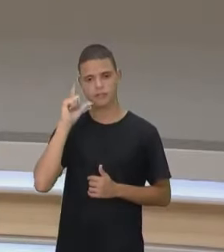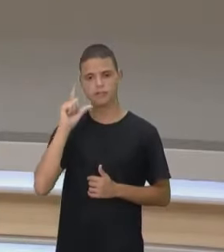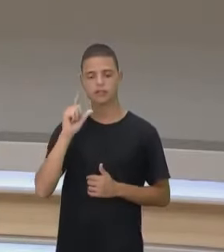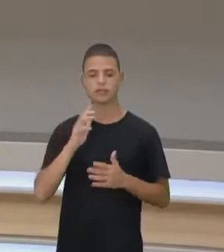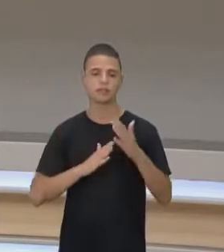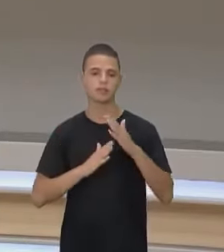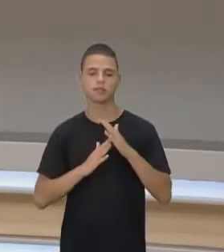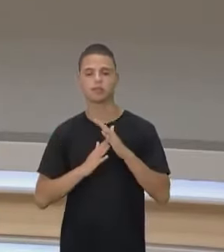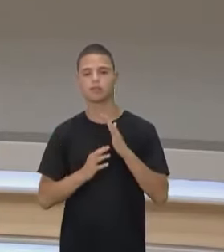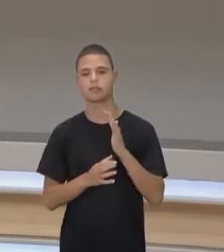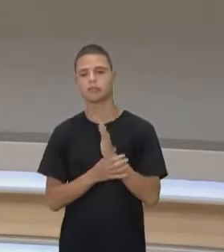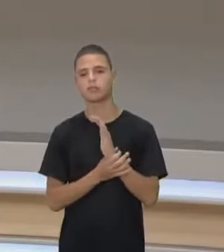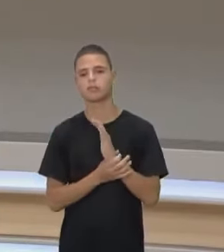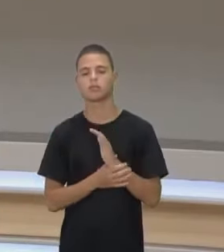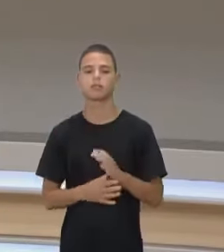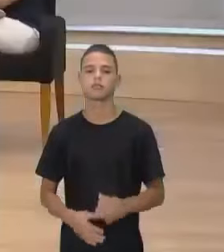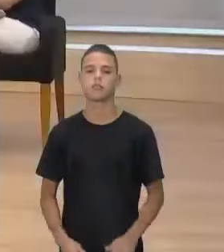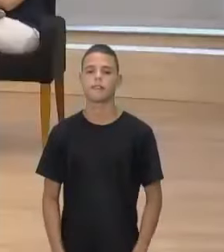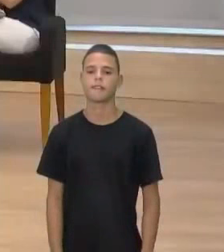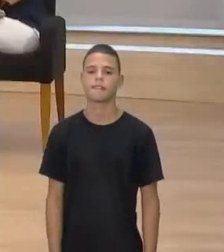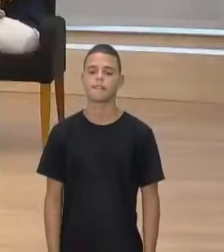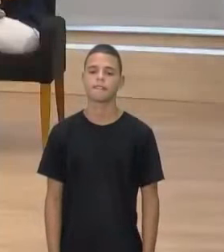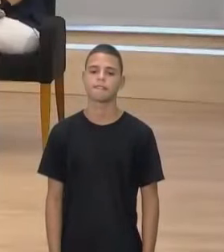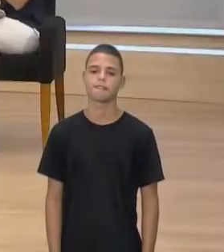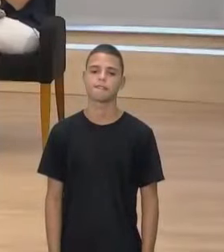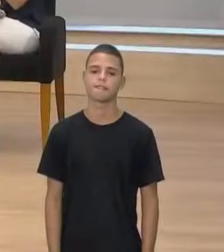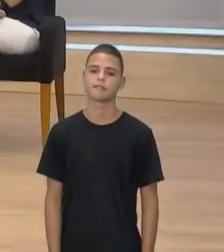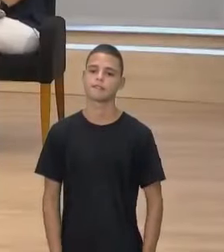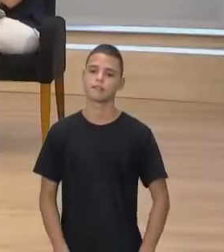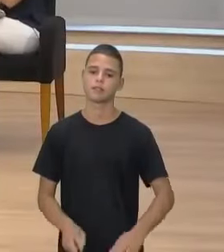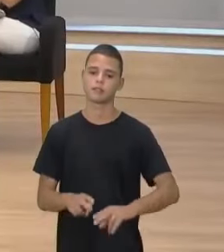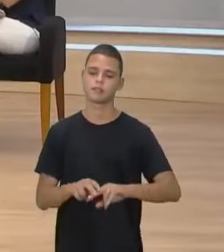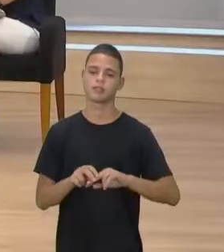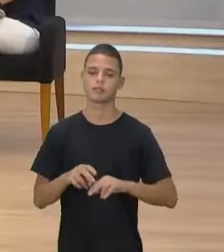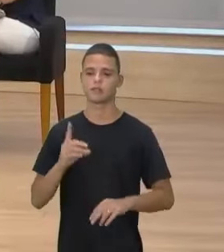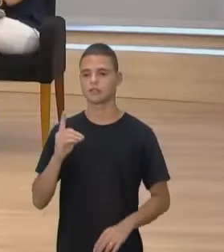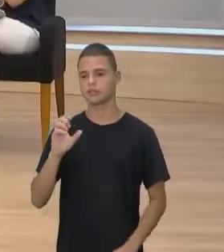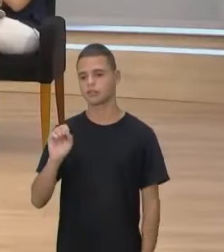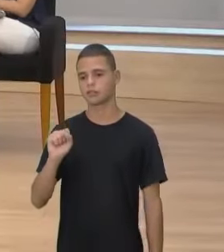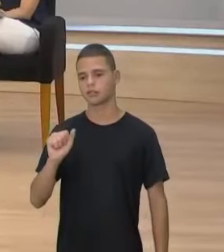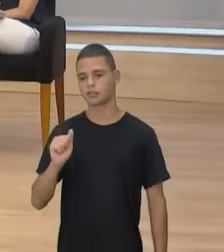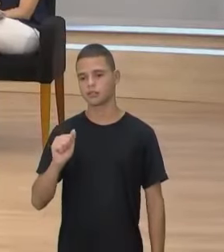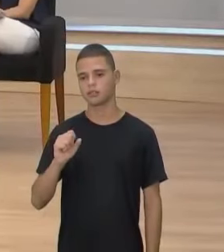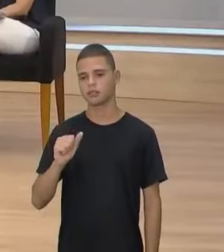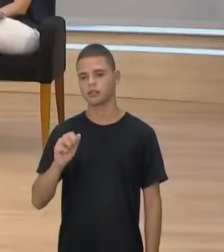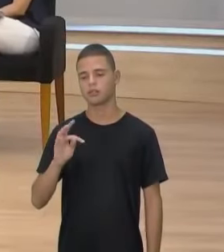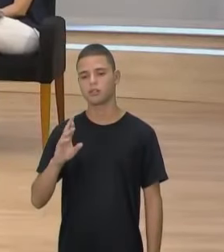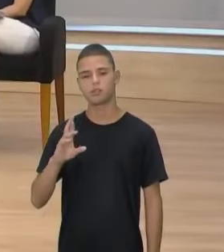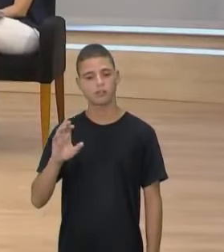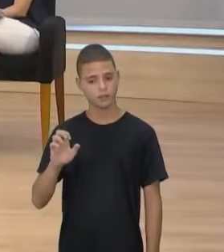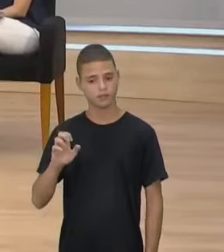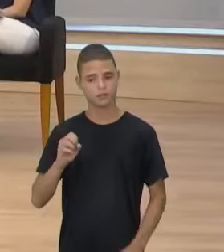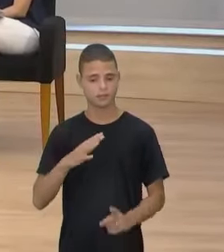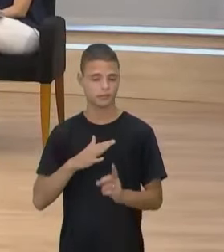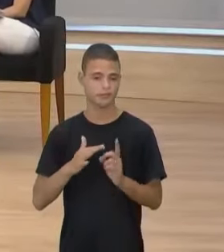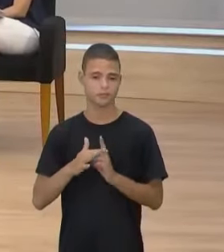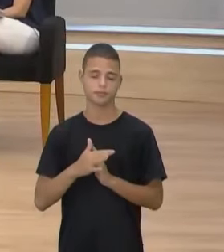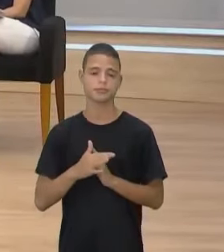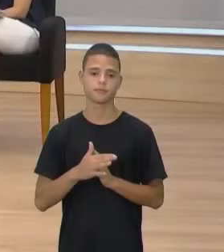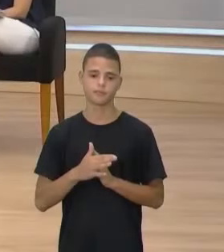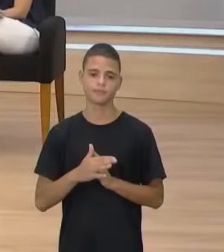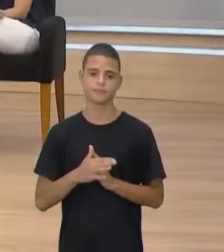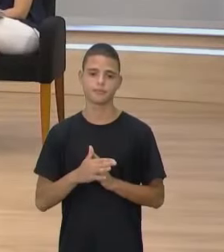segurança, porque senão vira o caos. Por isso que aí a gente chama de desastre social. Isso, né? Mas, pessoal, a classificação